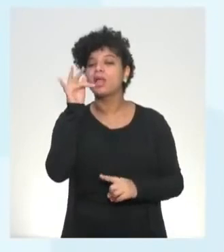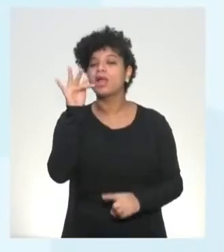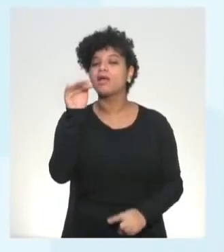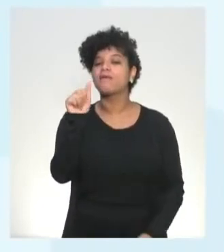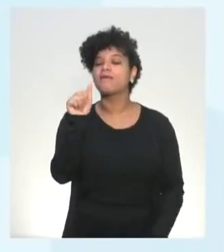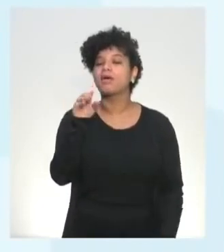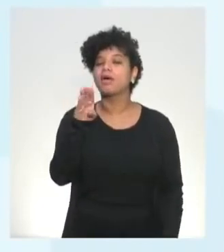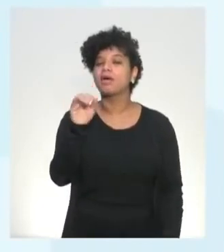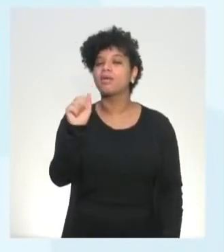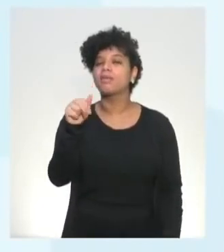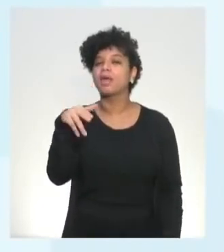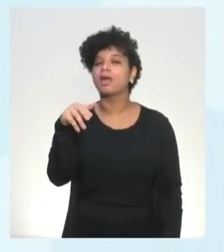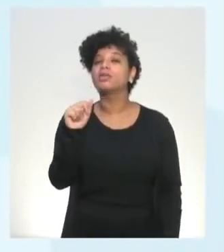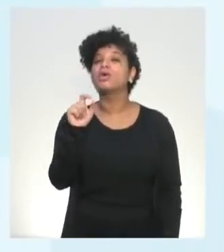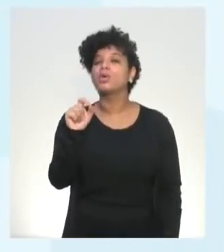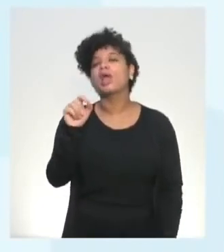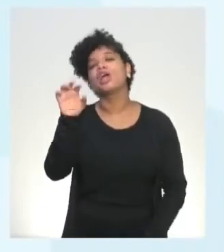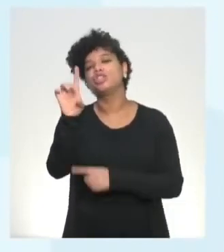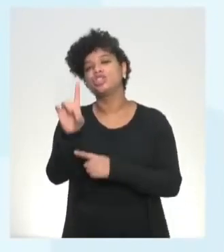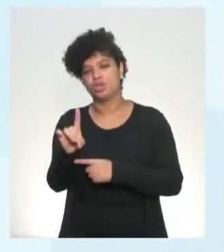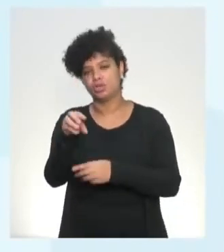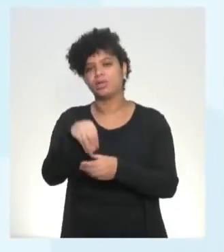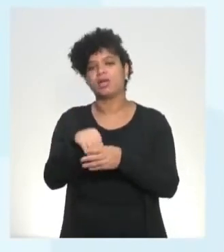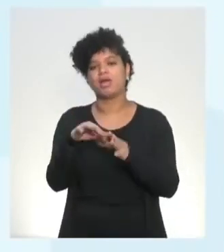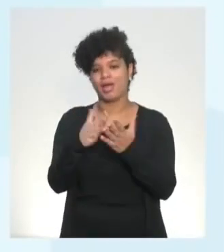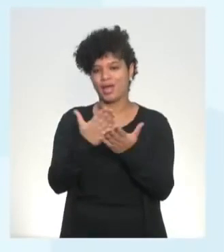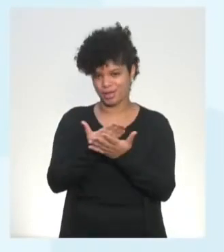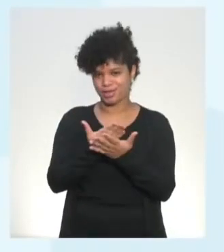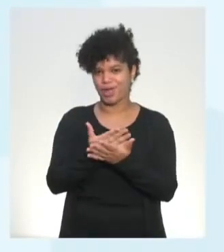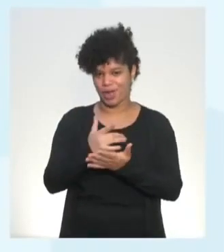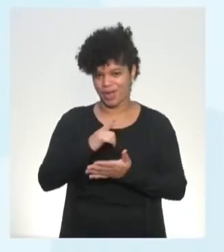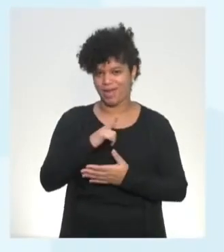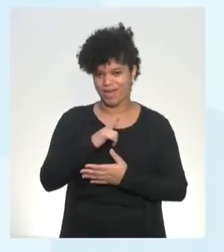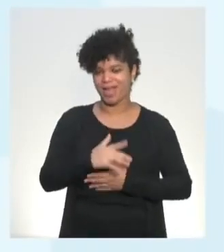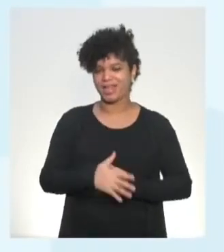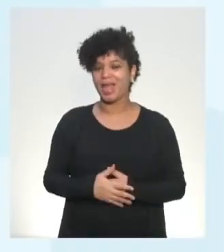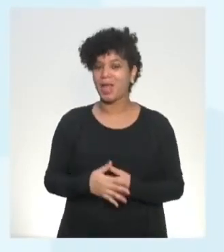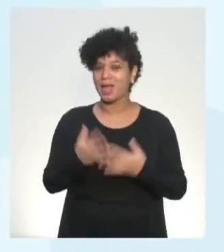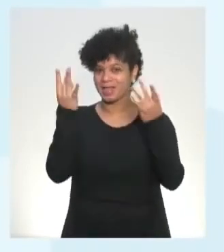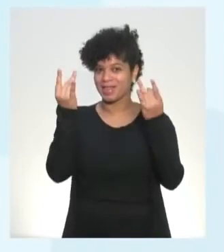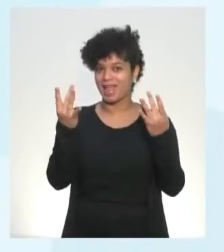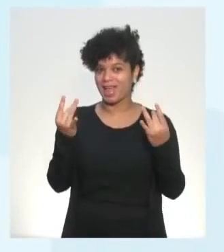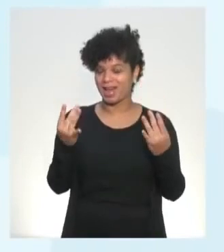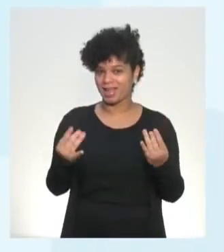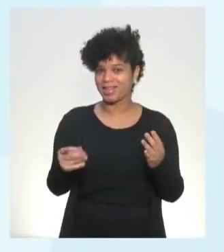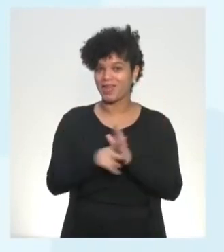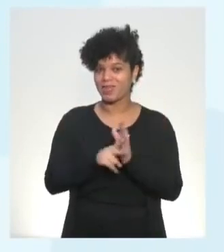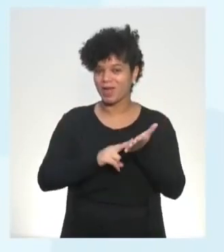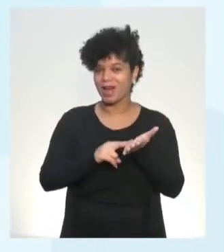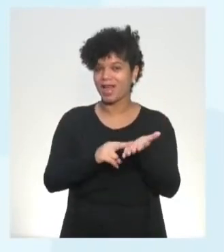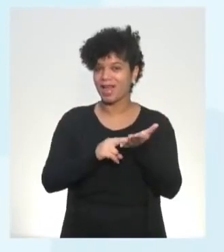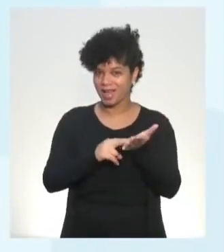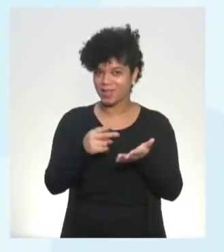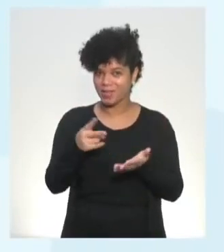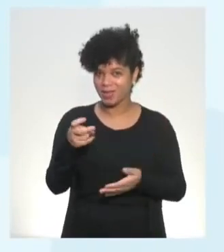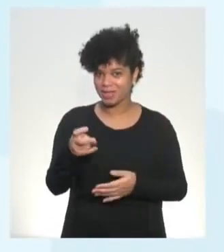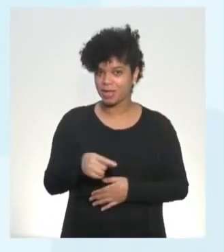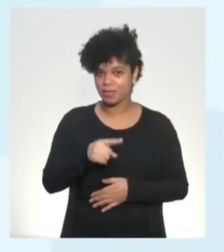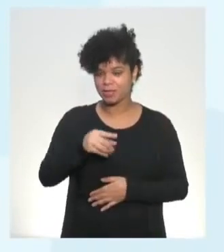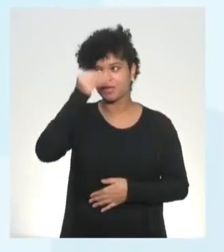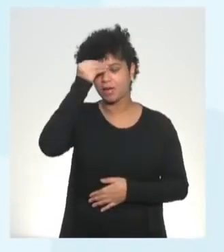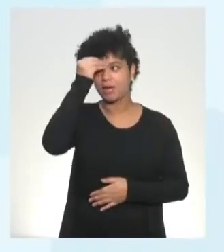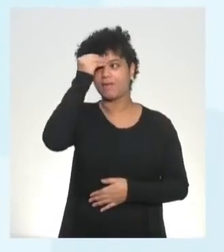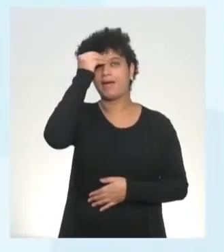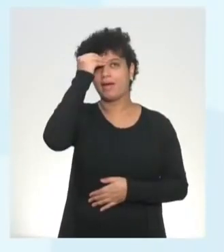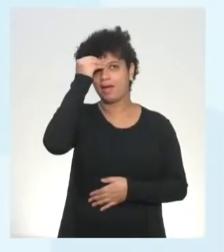pai, né? Os pais, ou mãe ou pai. Embaixo, o papel social é diretora da unidade escolar. Então, grave aí essa